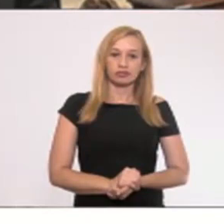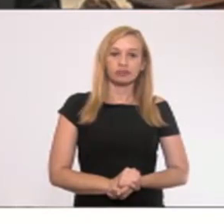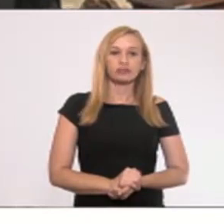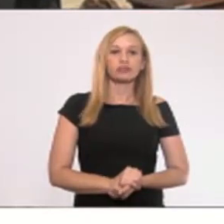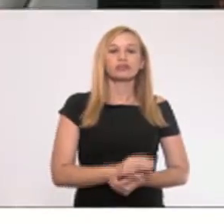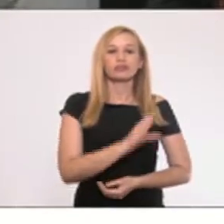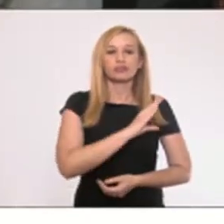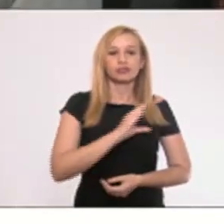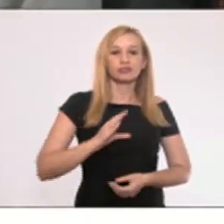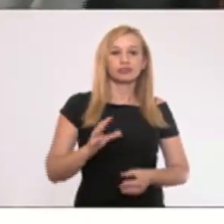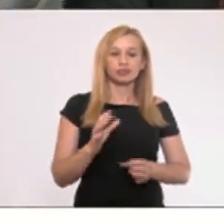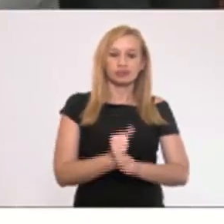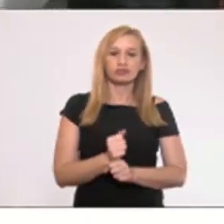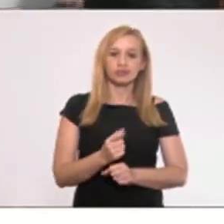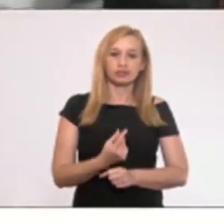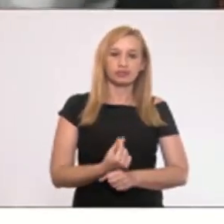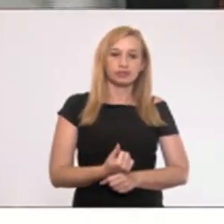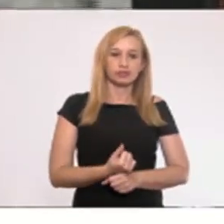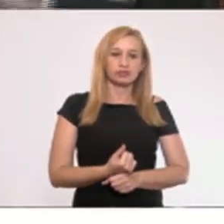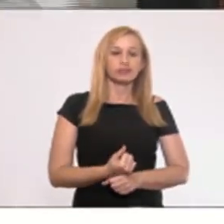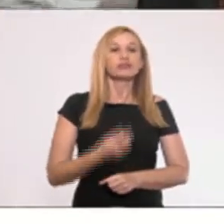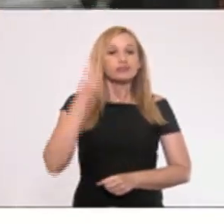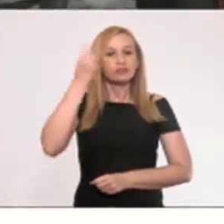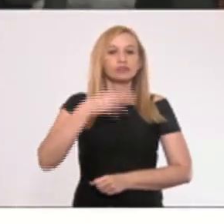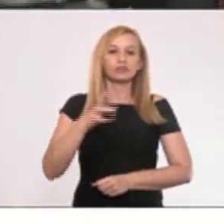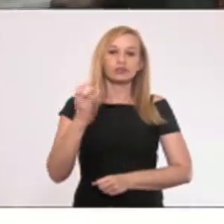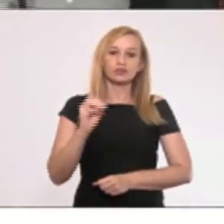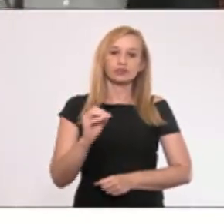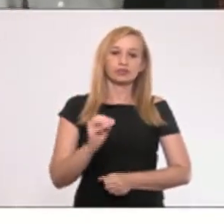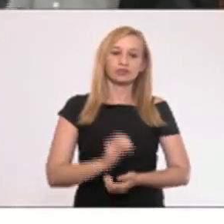Pela Comissão de Orçamento, deputado Rodrigo Amorim.